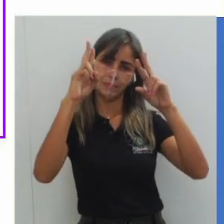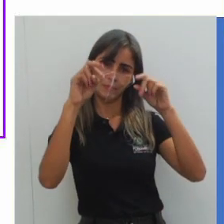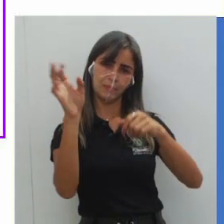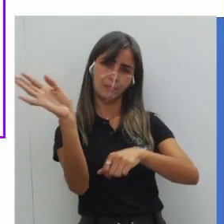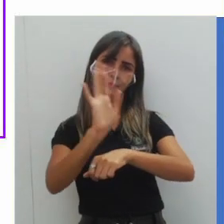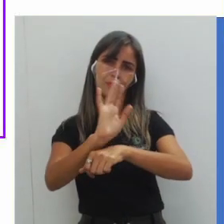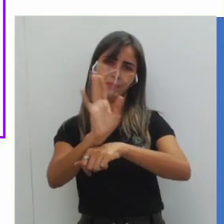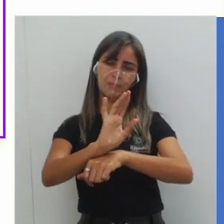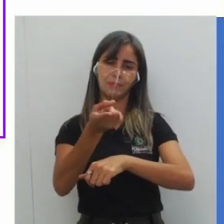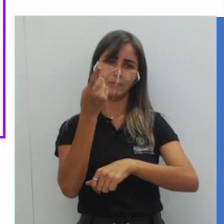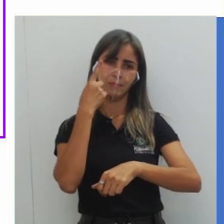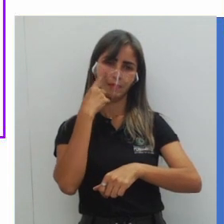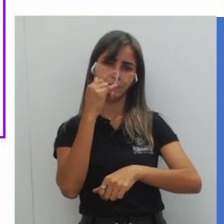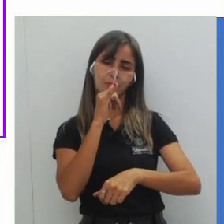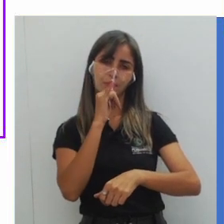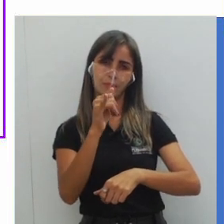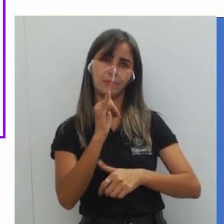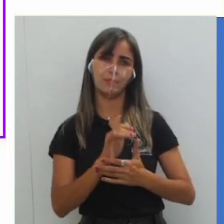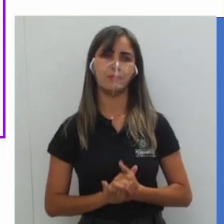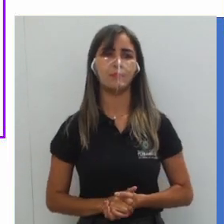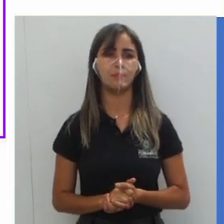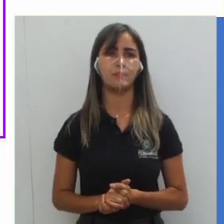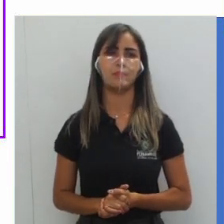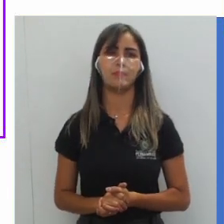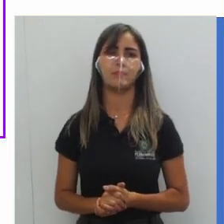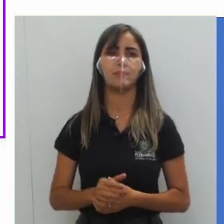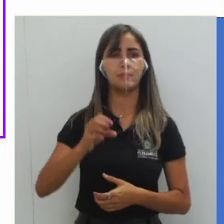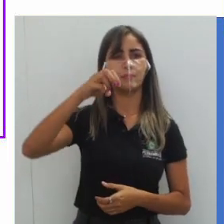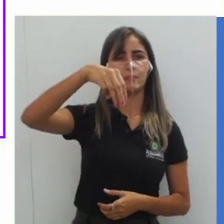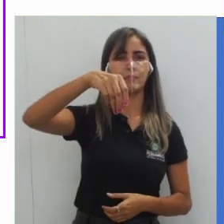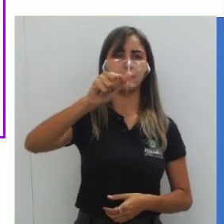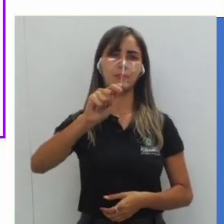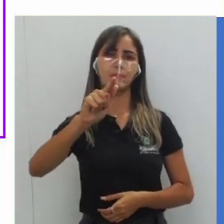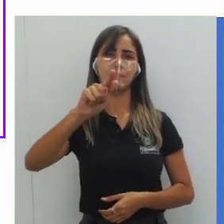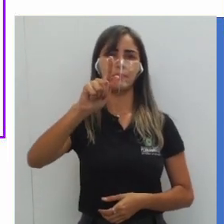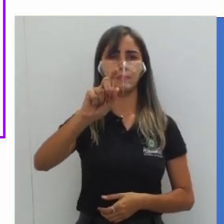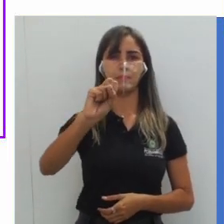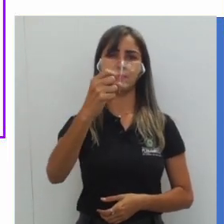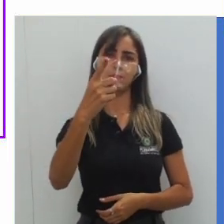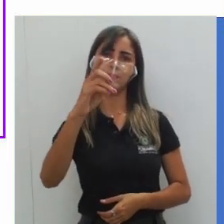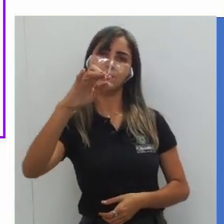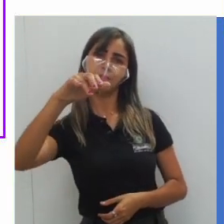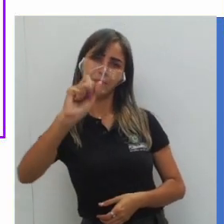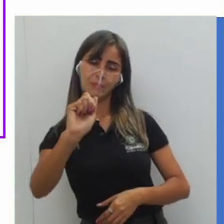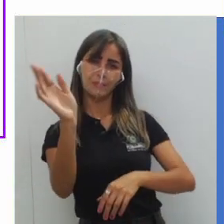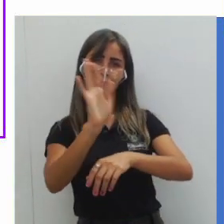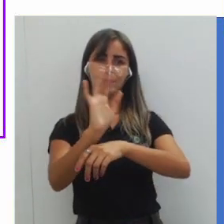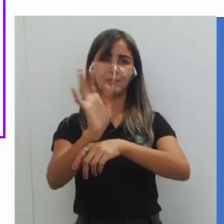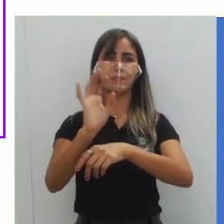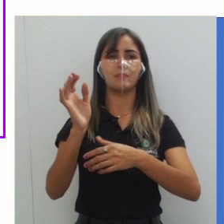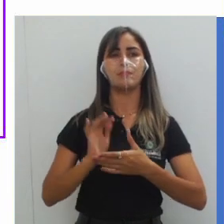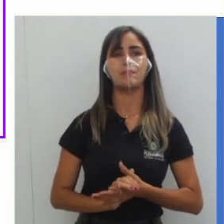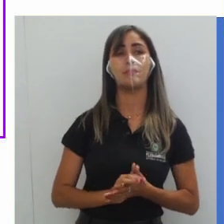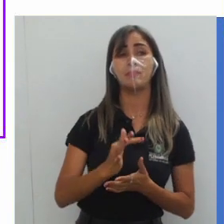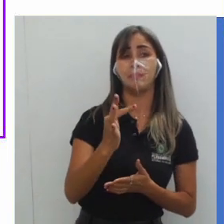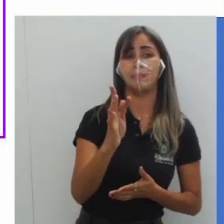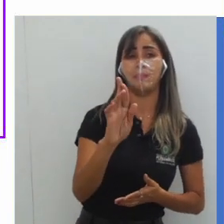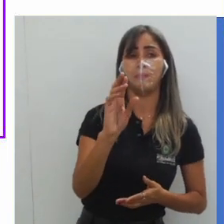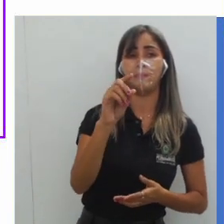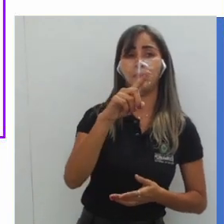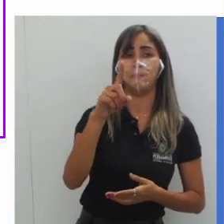Em relação aos filmes que a gente viu, como exemplo, tem aí, ó, Madagascar is funnier